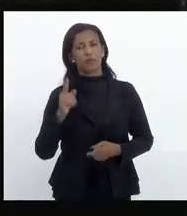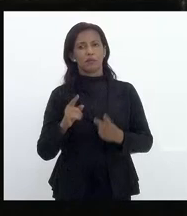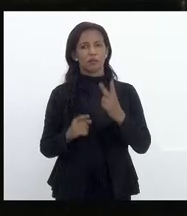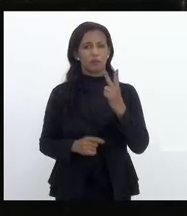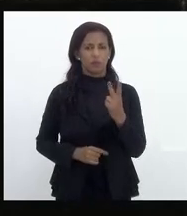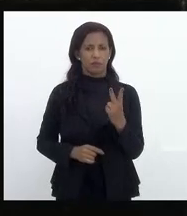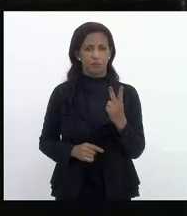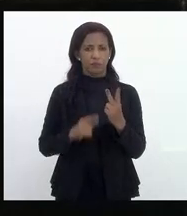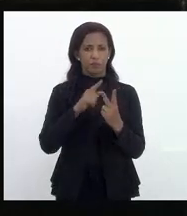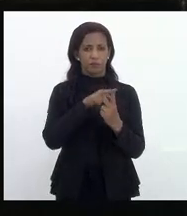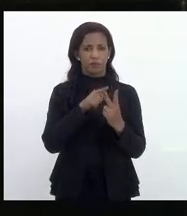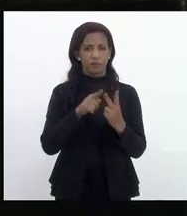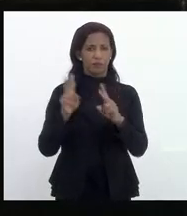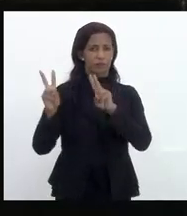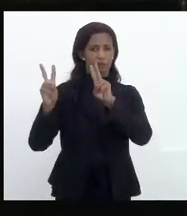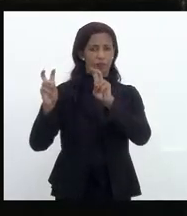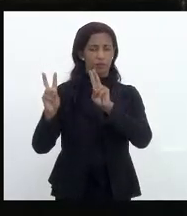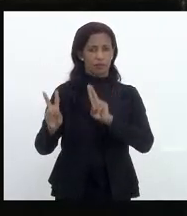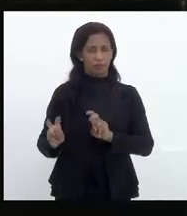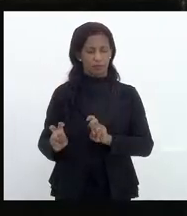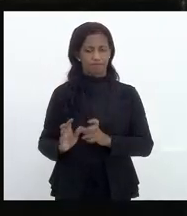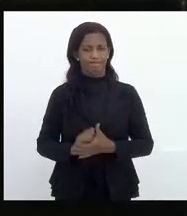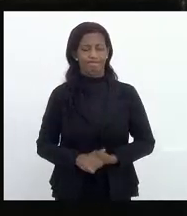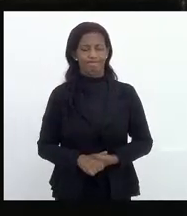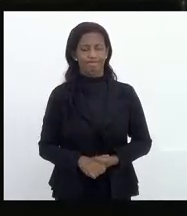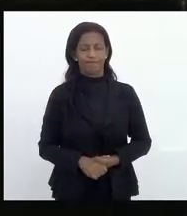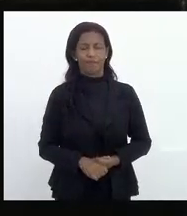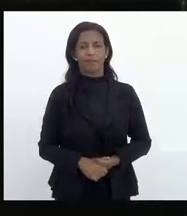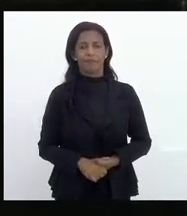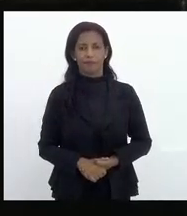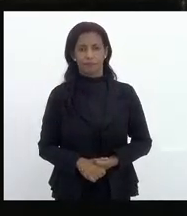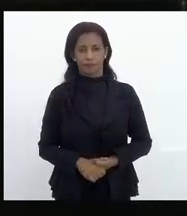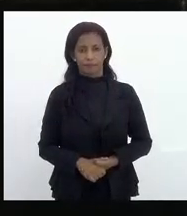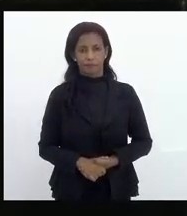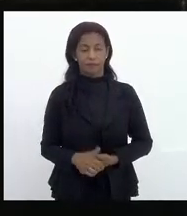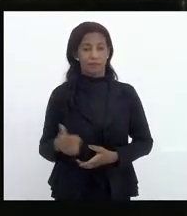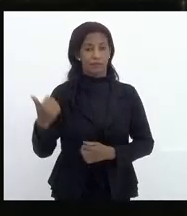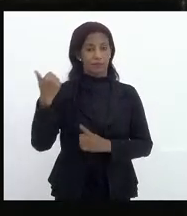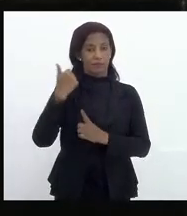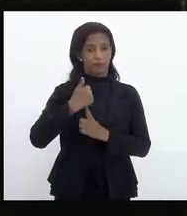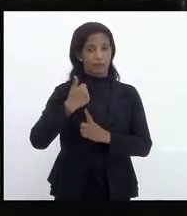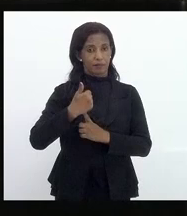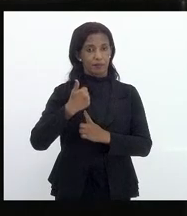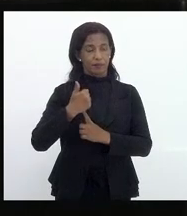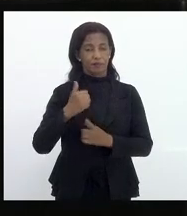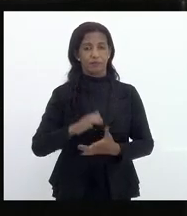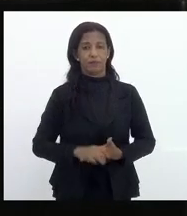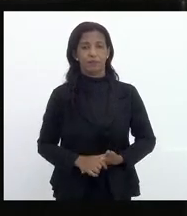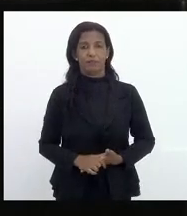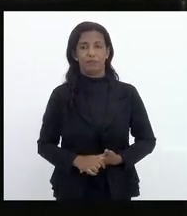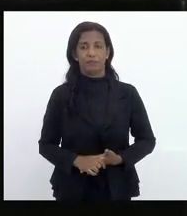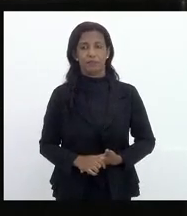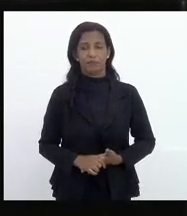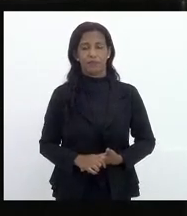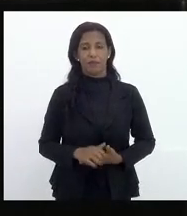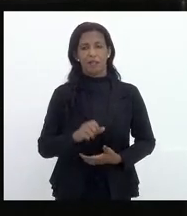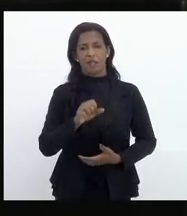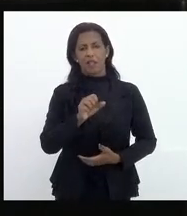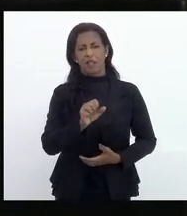dois dos temas dois argumentos melhor dizendo o primeiro argumento da